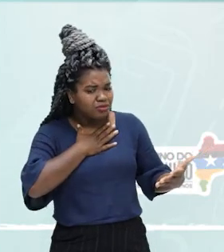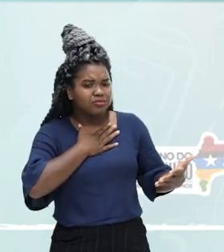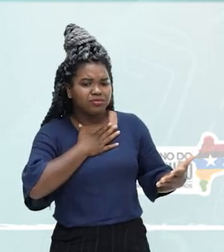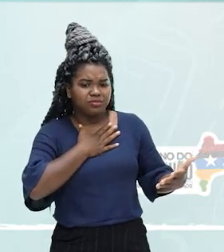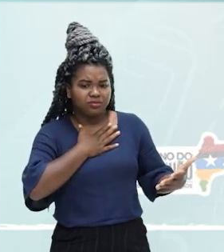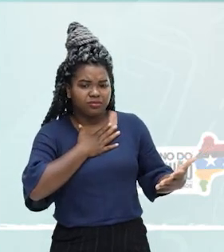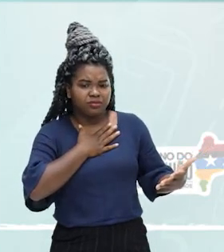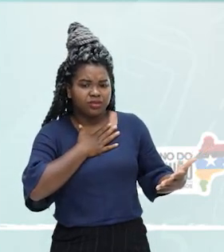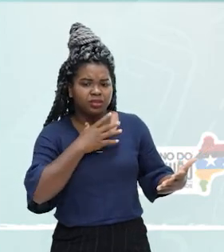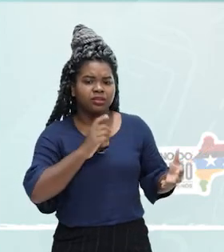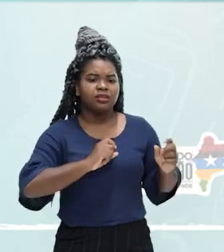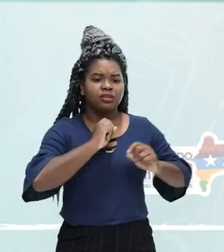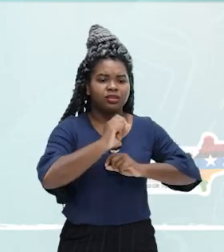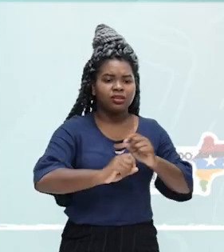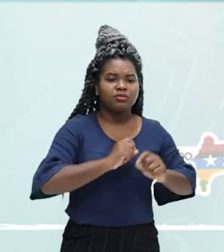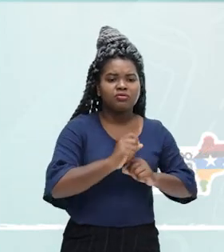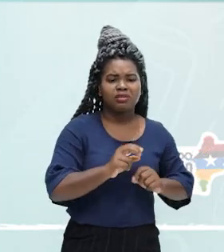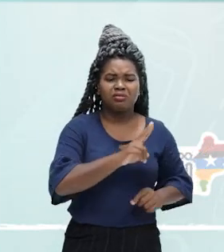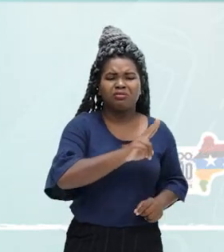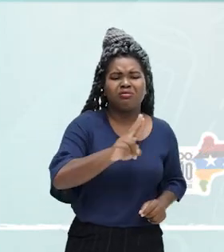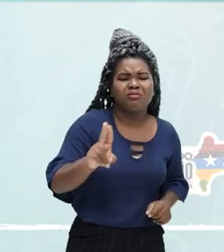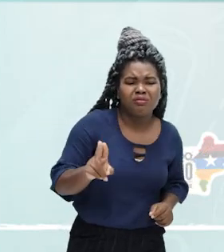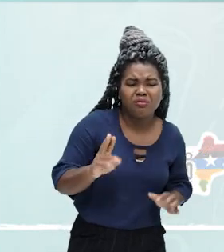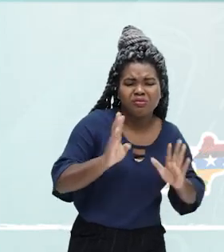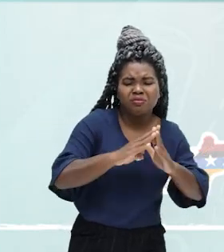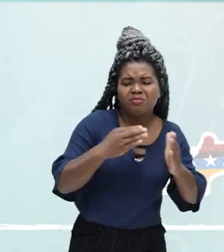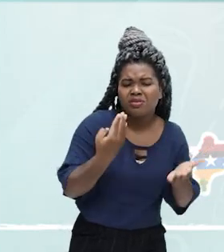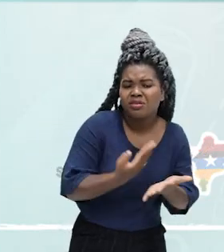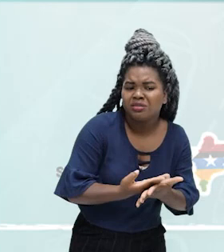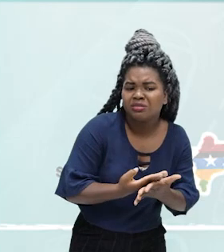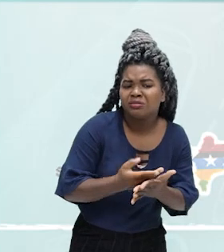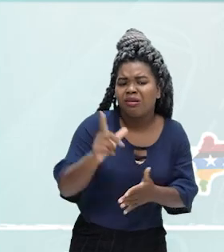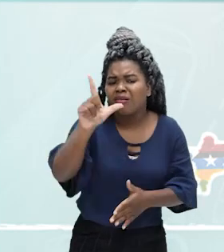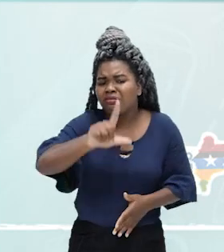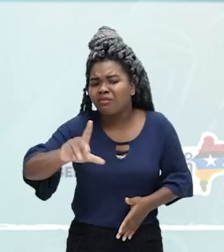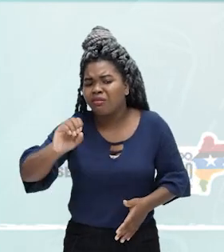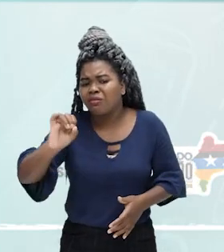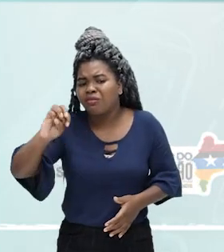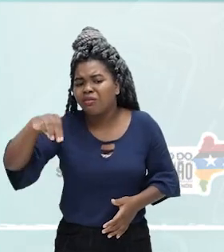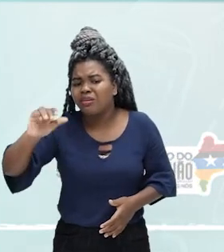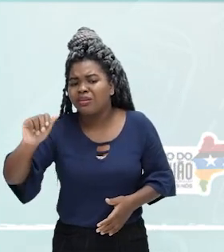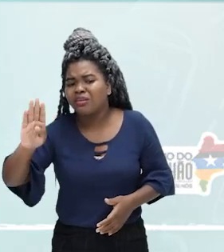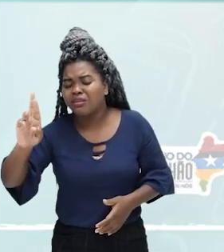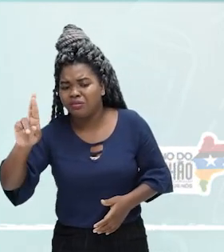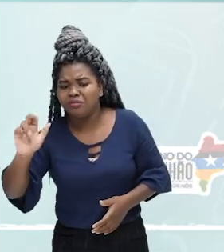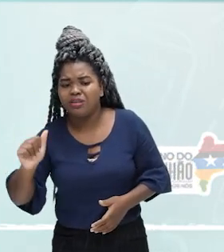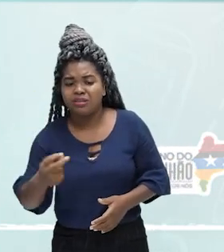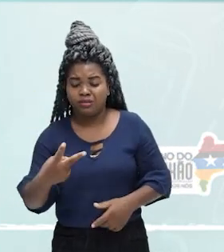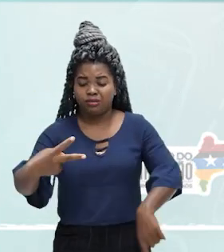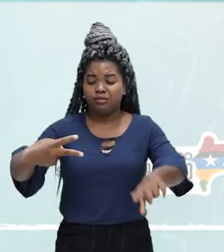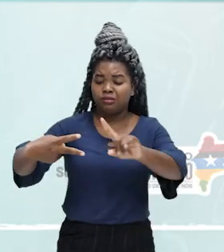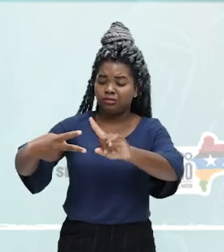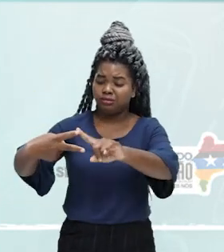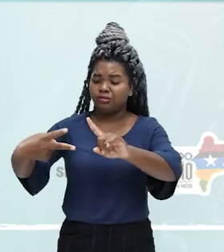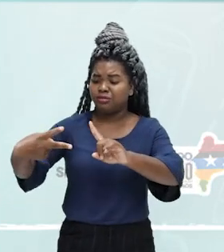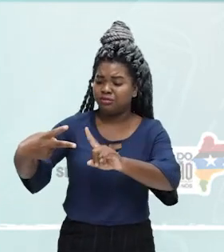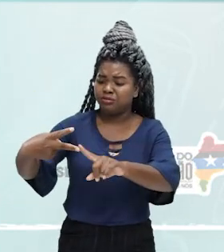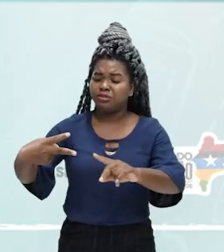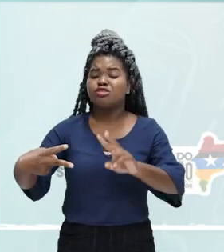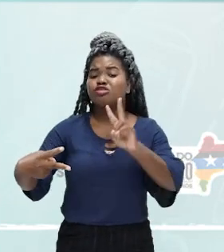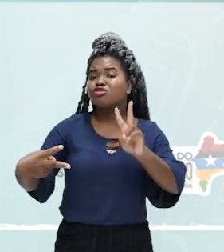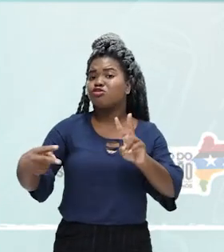censura da chamada Escola Literária de Coimbra. E entre dois nomes ilustres se cita o meu,